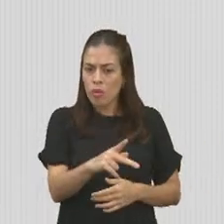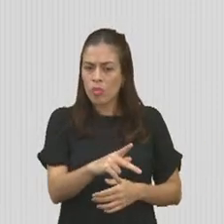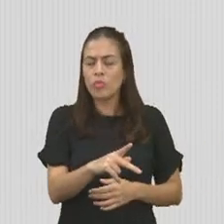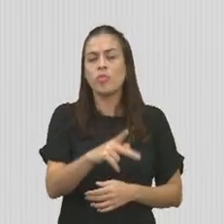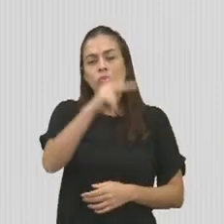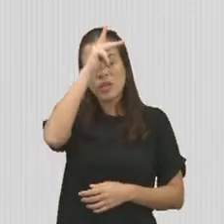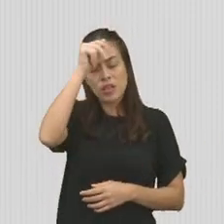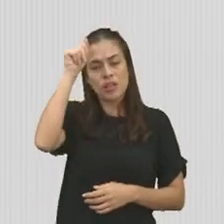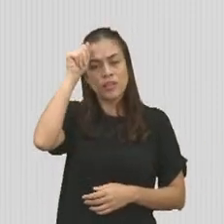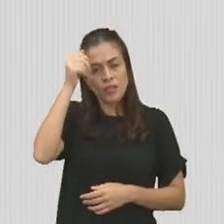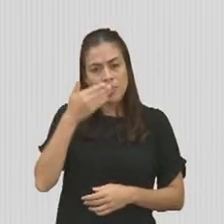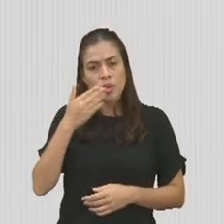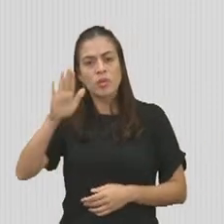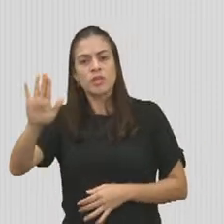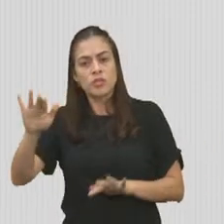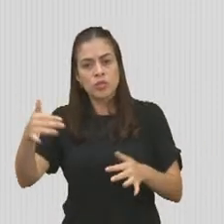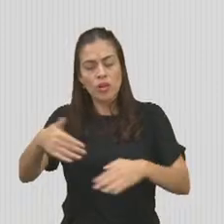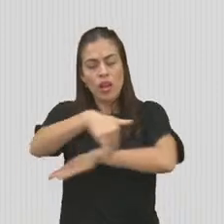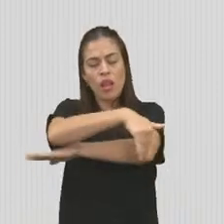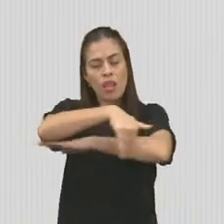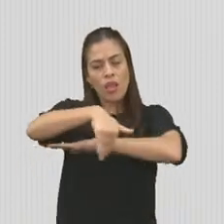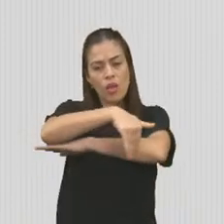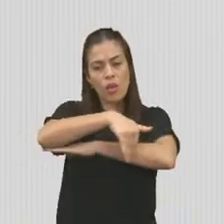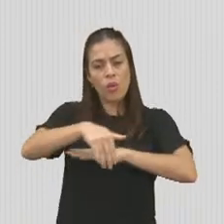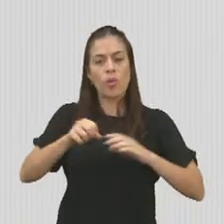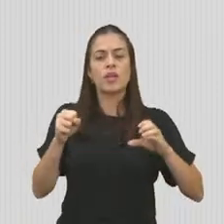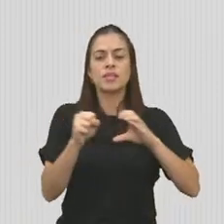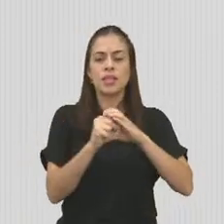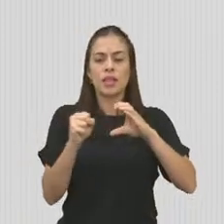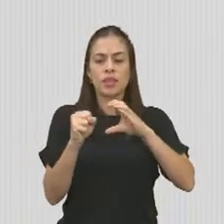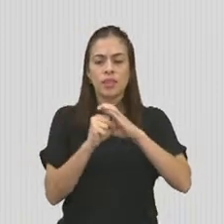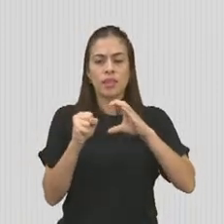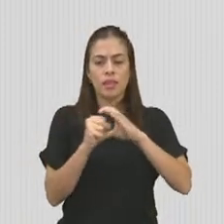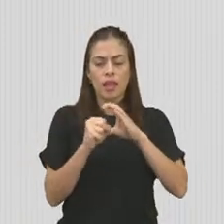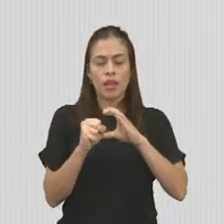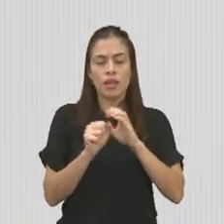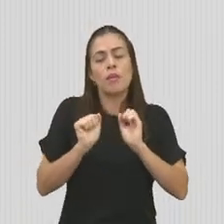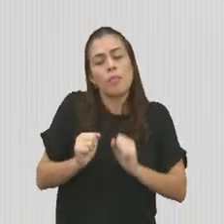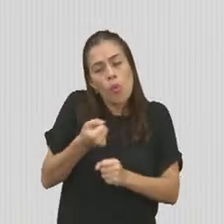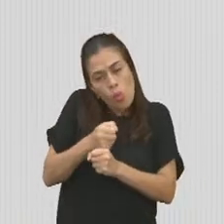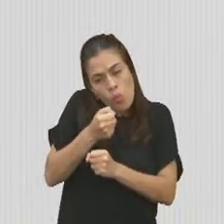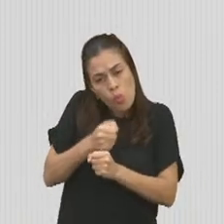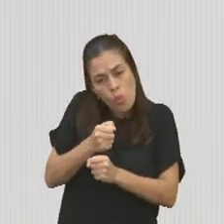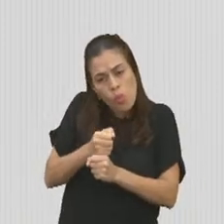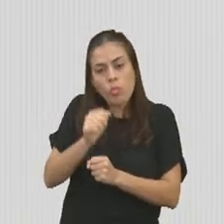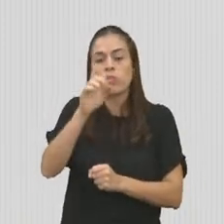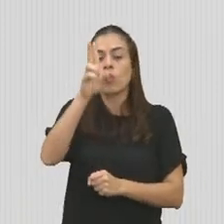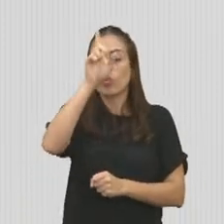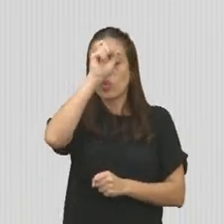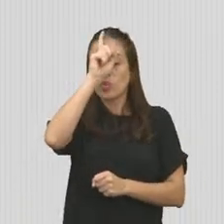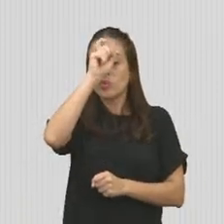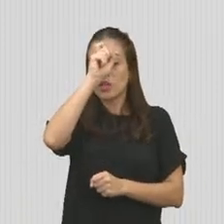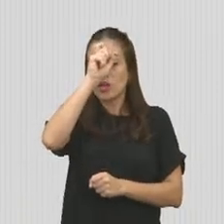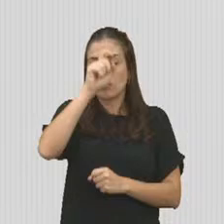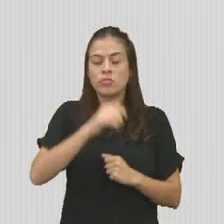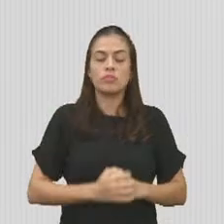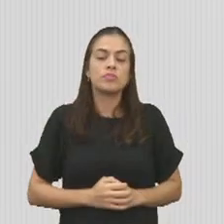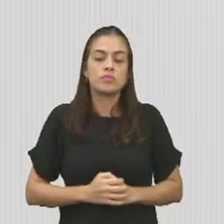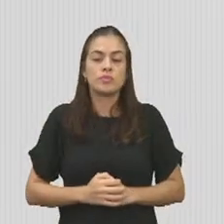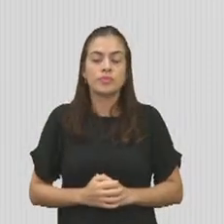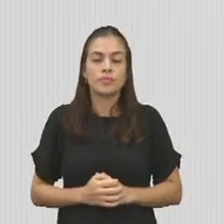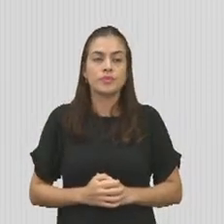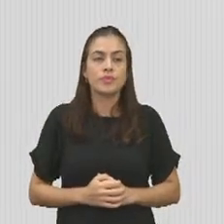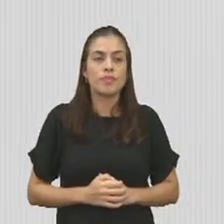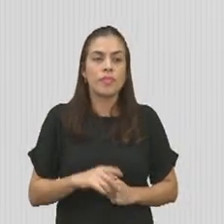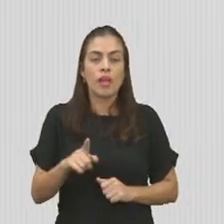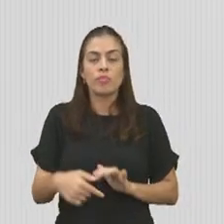campanha, ali na rua da Santa Casa, que podem ser utilizadas para construir um hospital que atenda a nossa população. E aí a